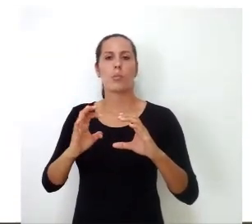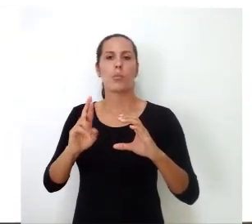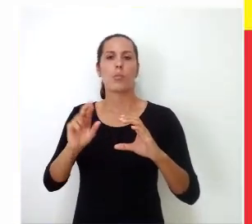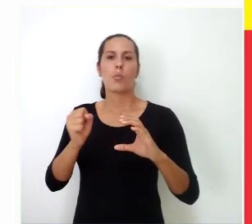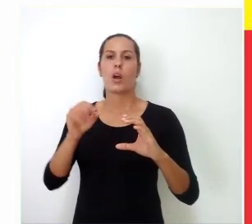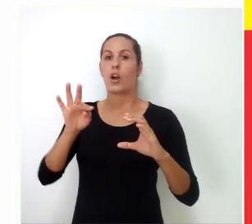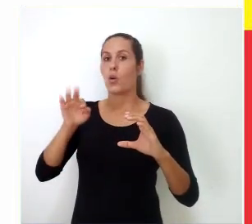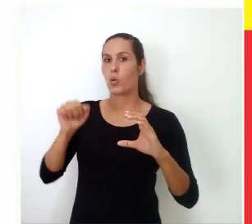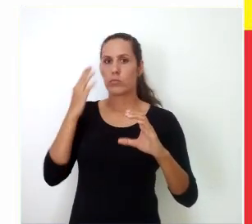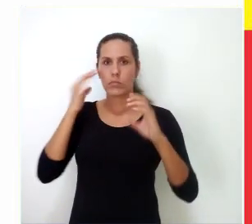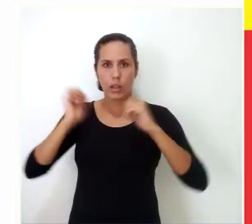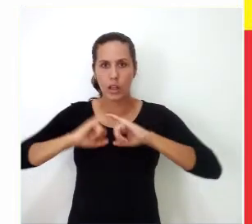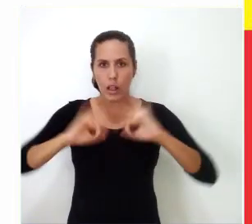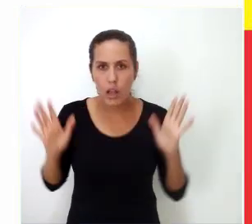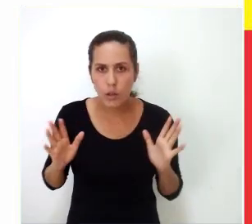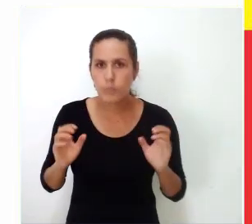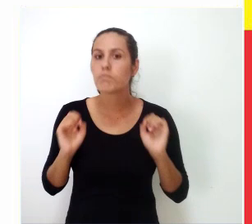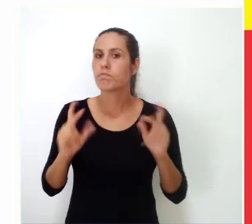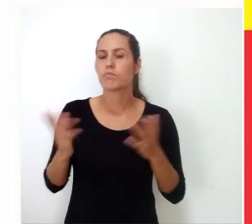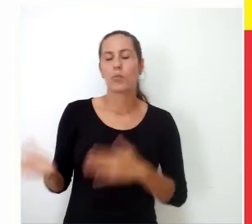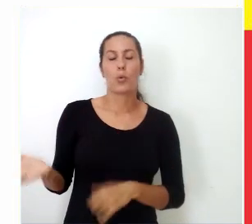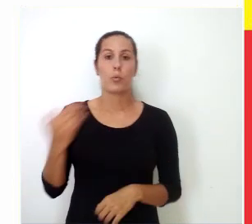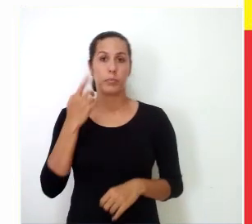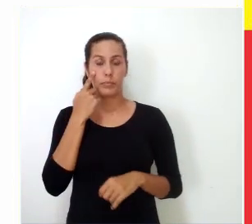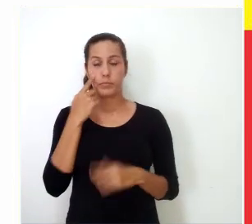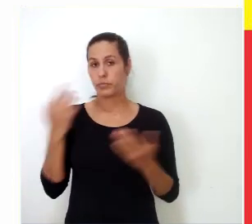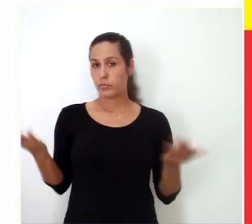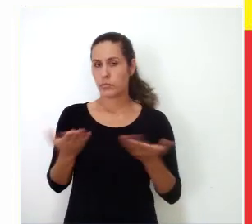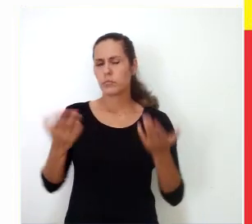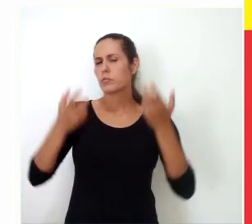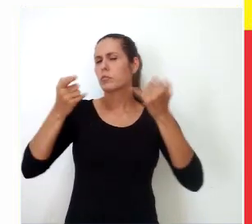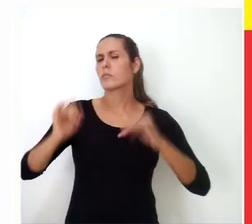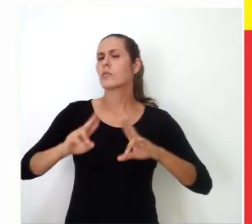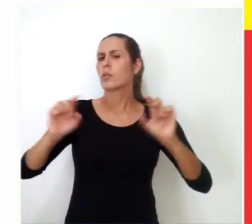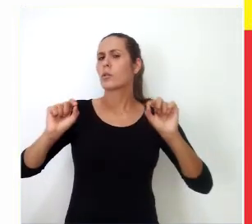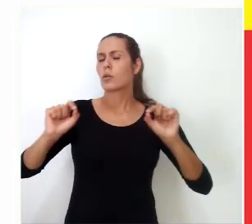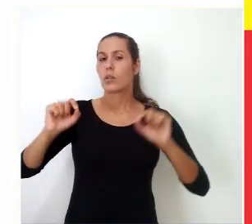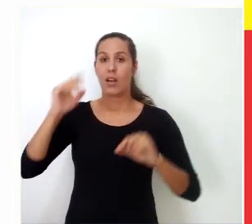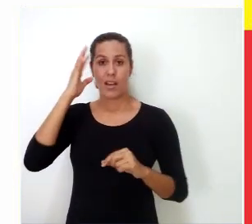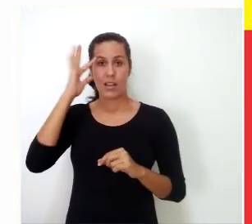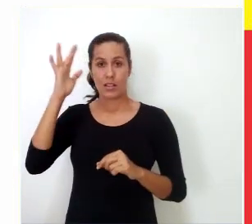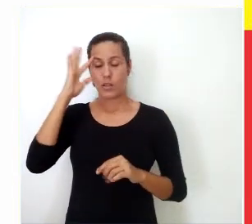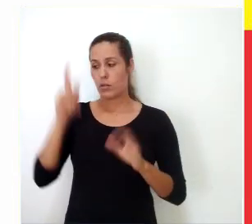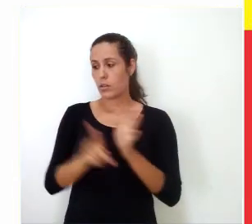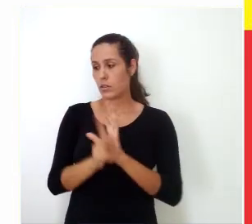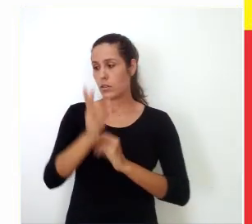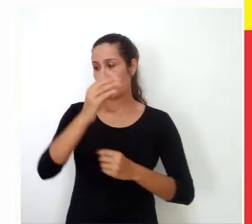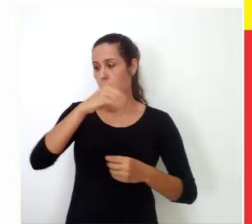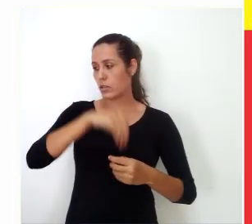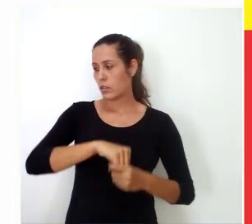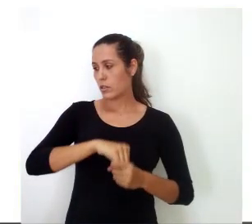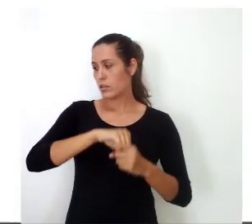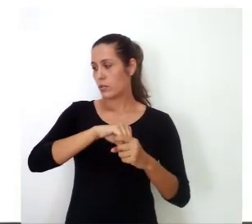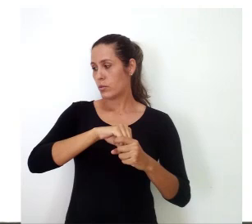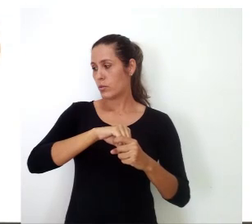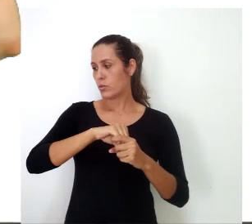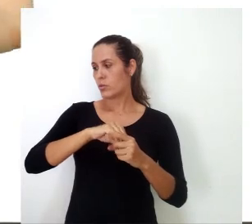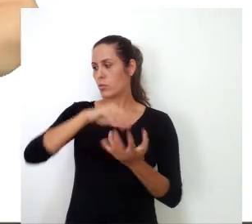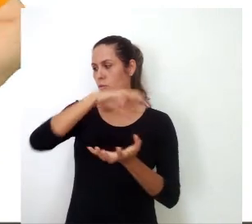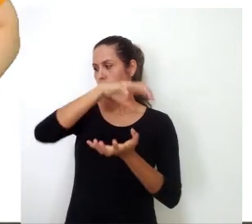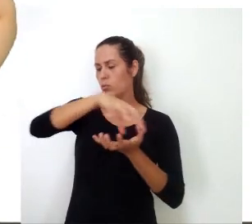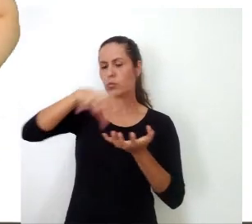etapa. A gente vai falar um pouquinho da teoria da deriva dos continentes. E